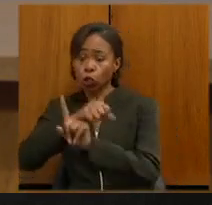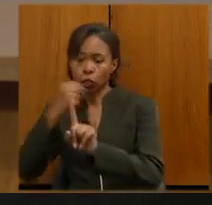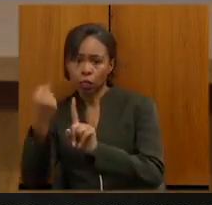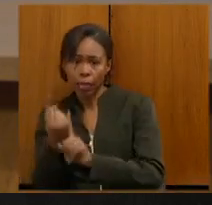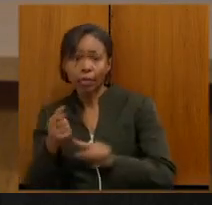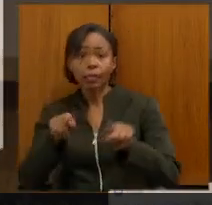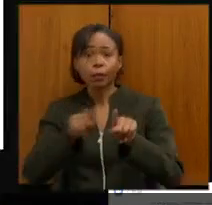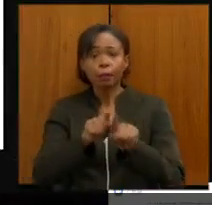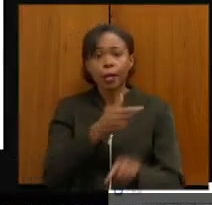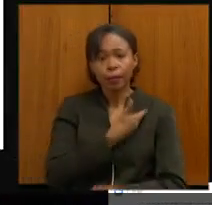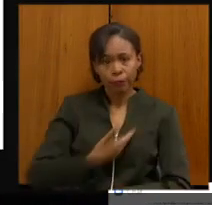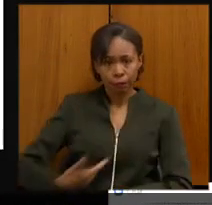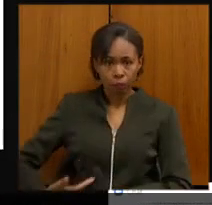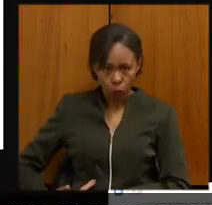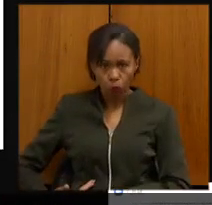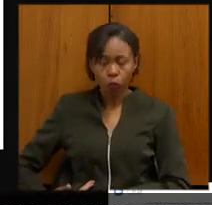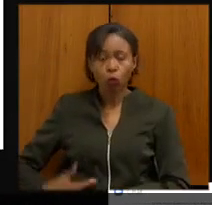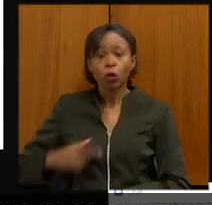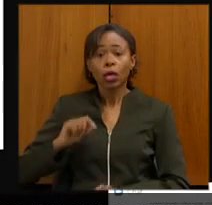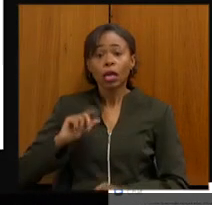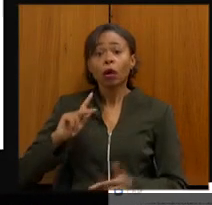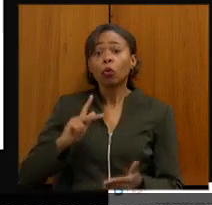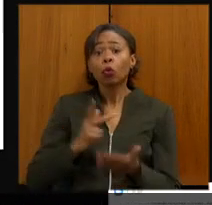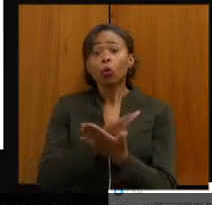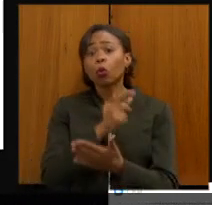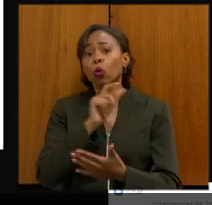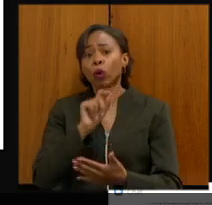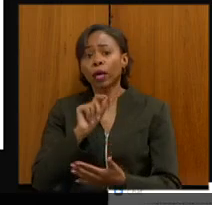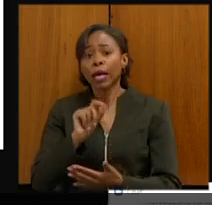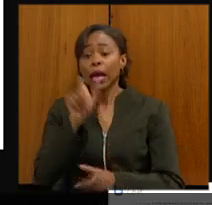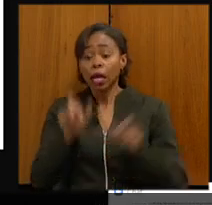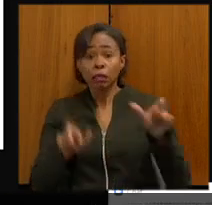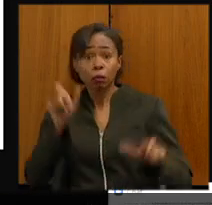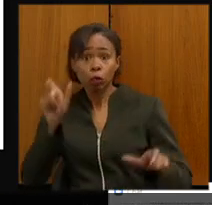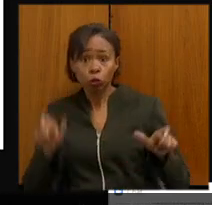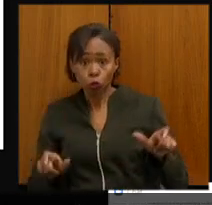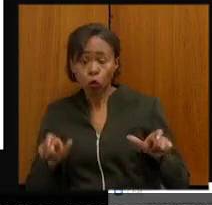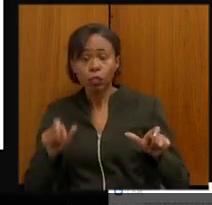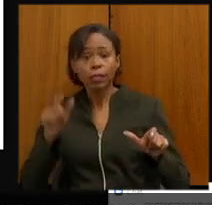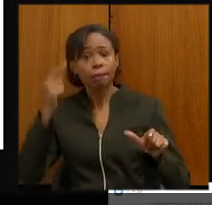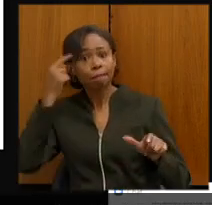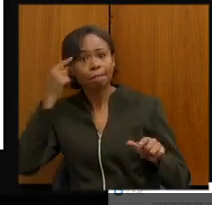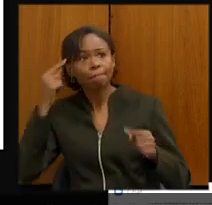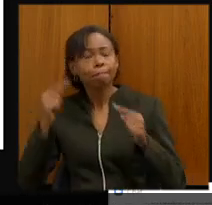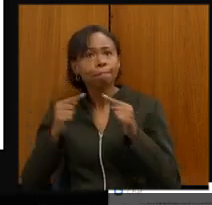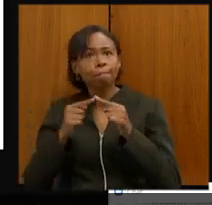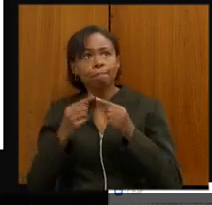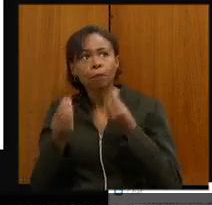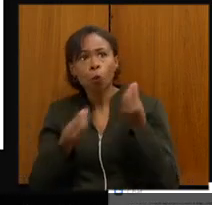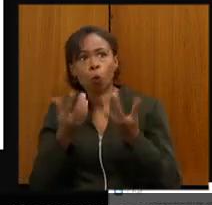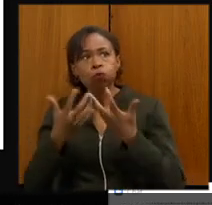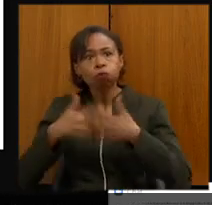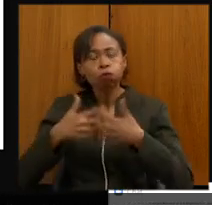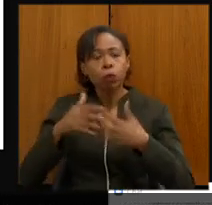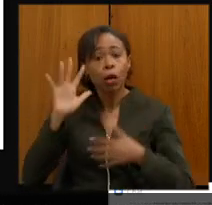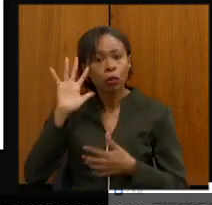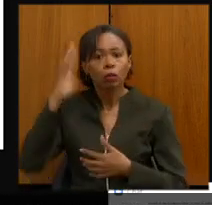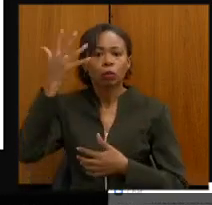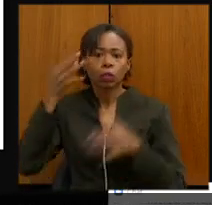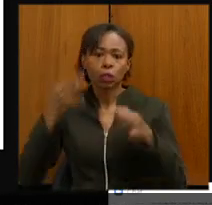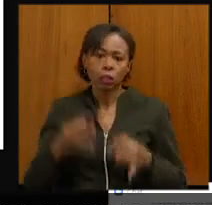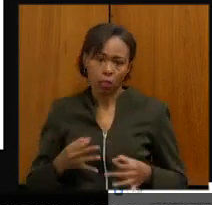gerando também apropriação dos atores nas capacidades e pensar soluções justas Célia disse efetivas